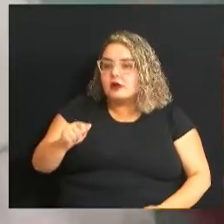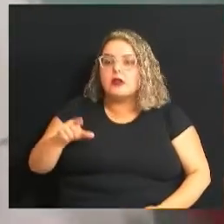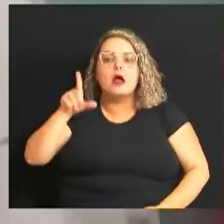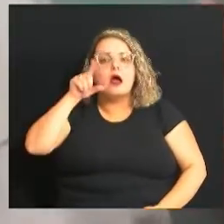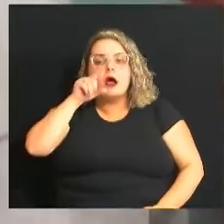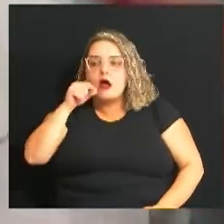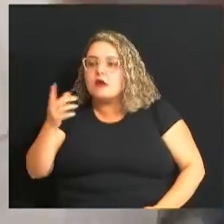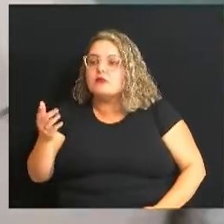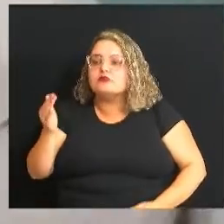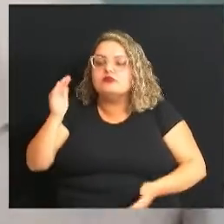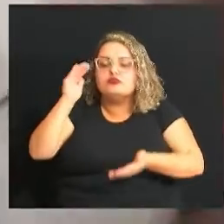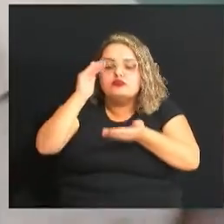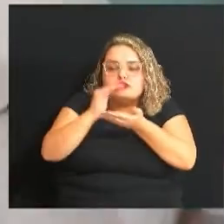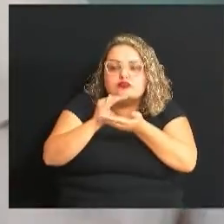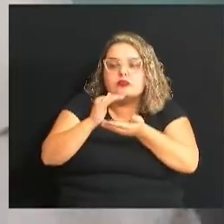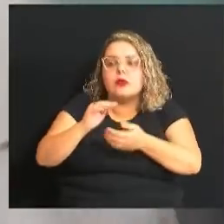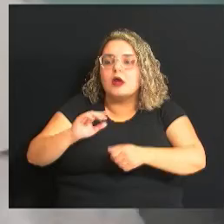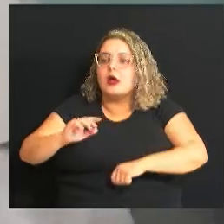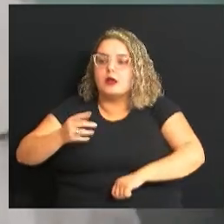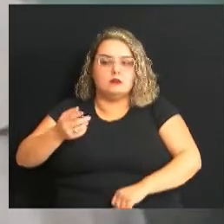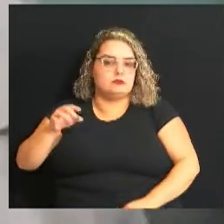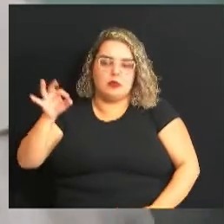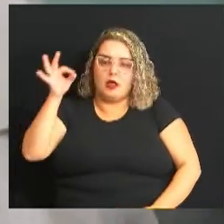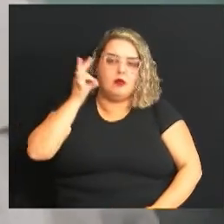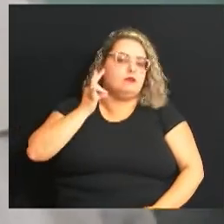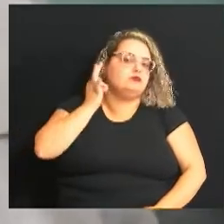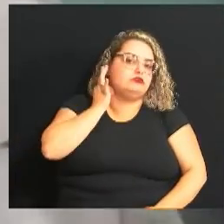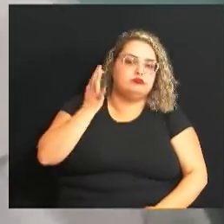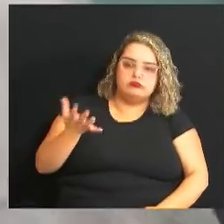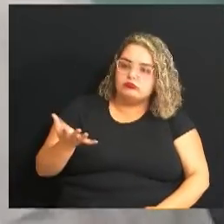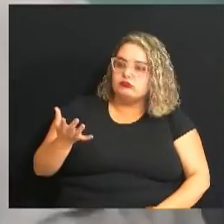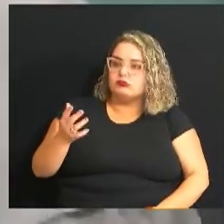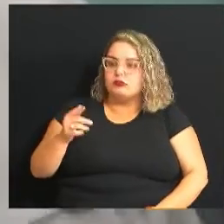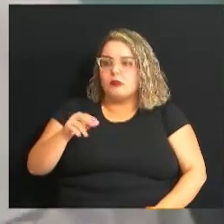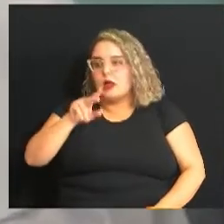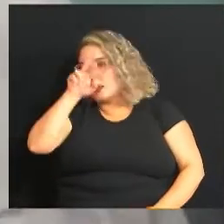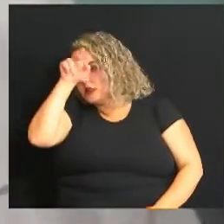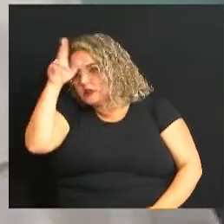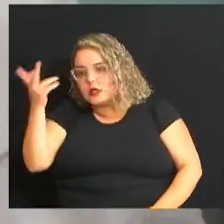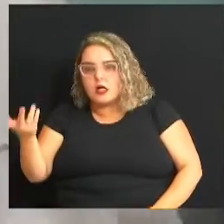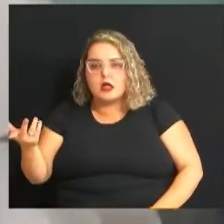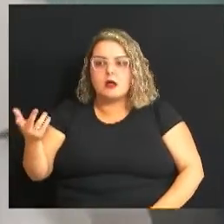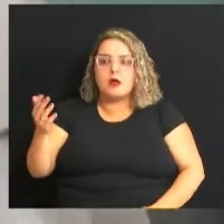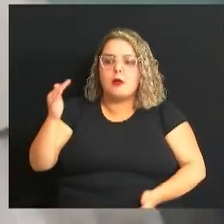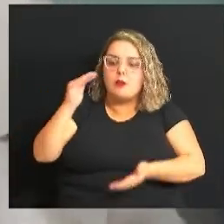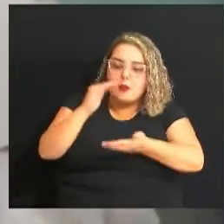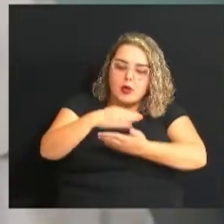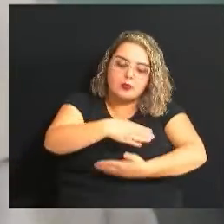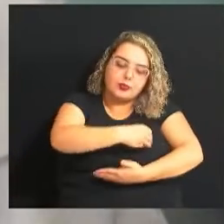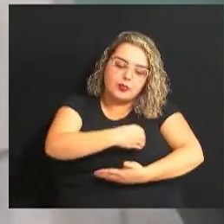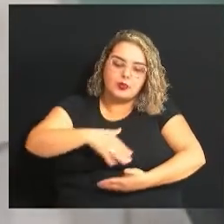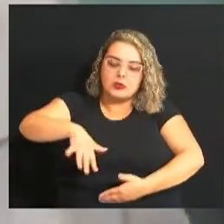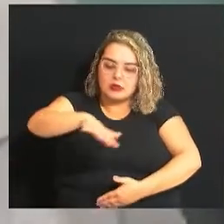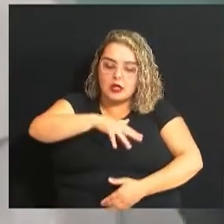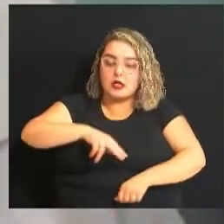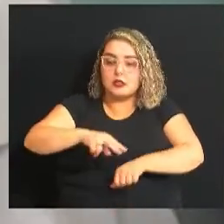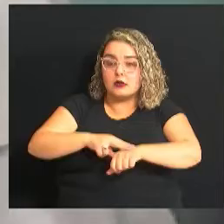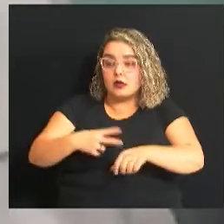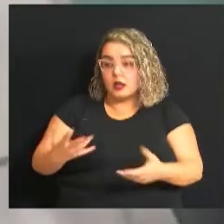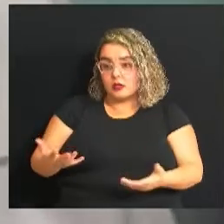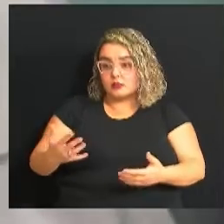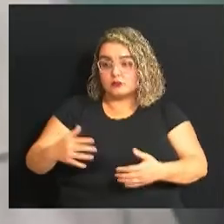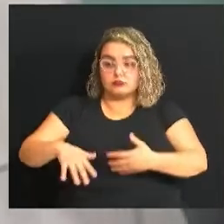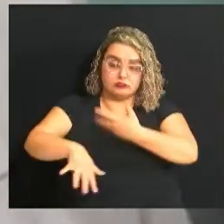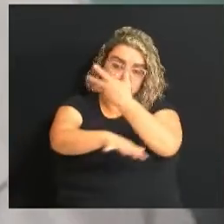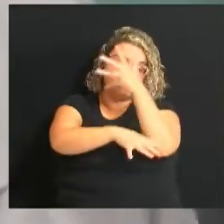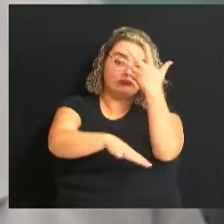pequenos insetos, as abelhas, pequenos mamíferos que convivem com a gente nas áreas verdes, nos parques, e são